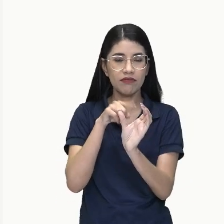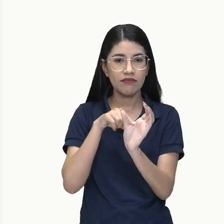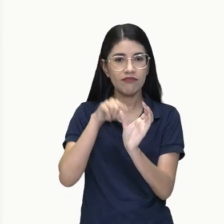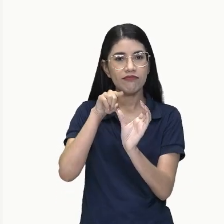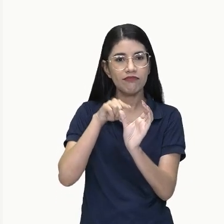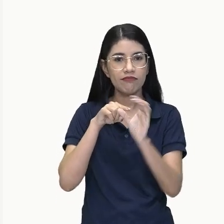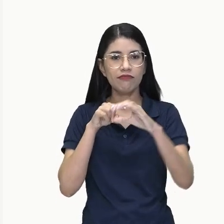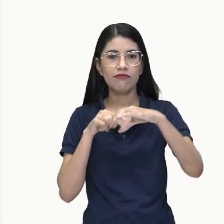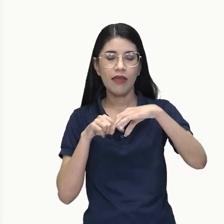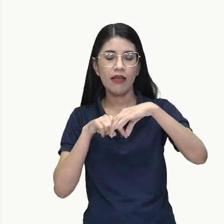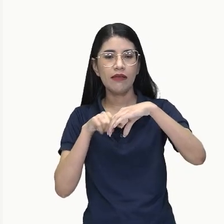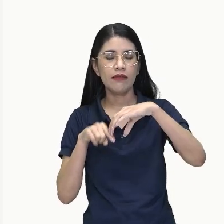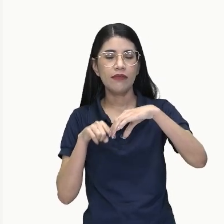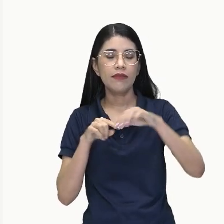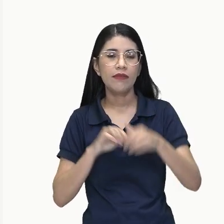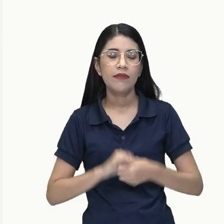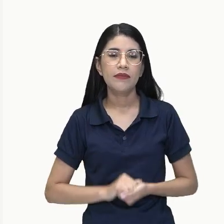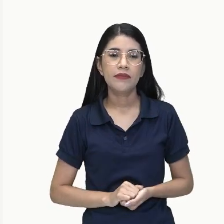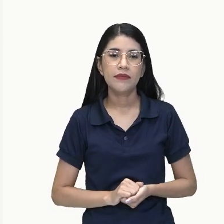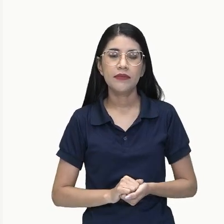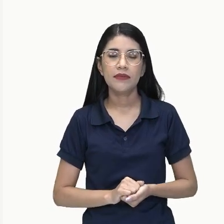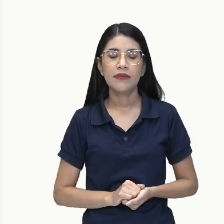tá?